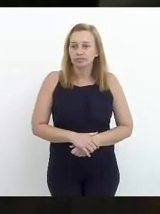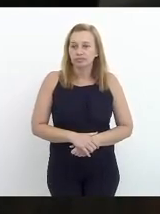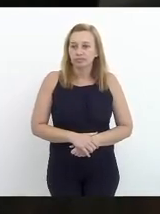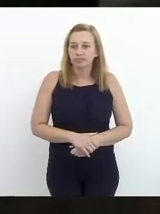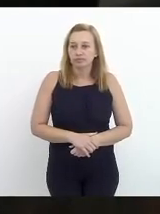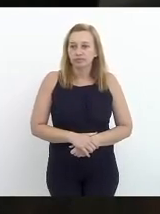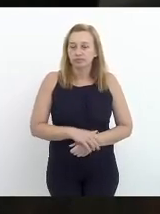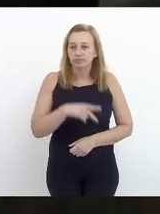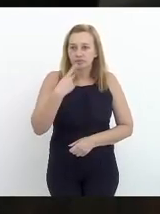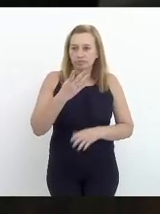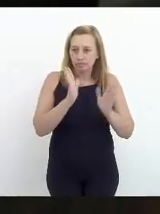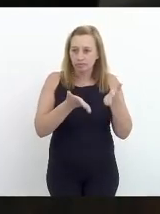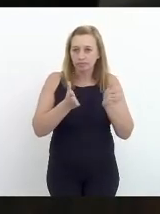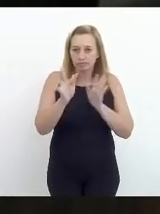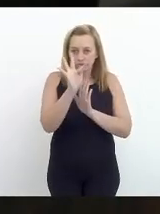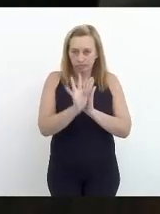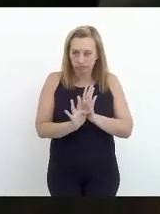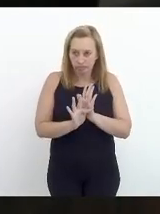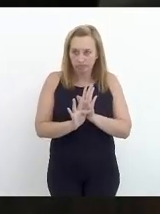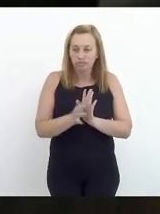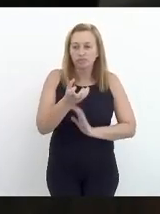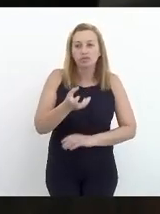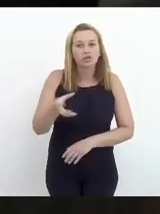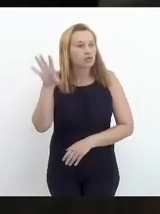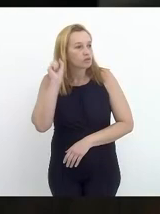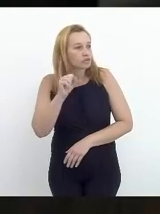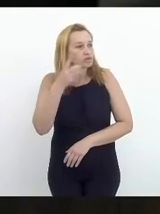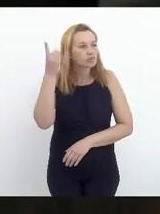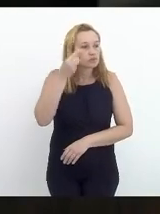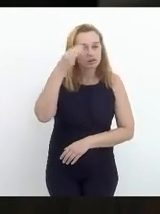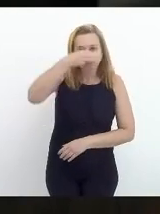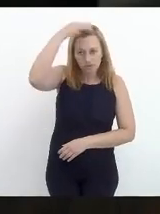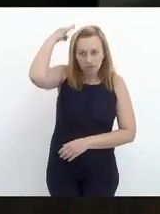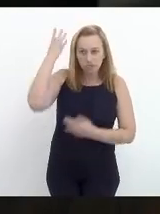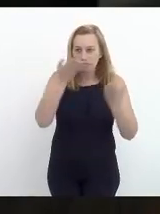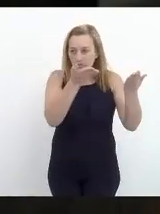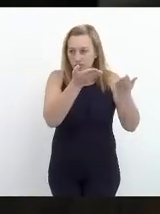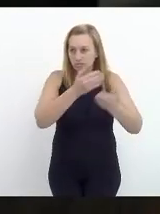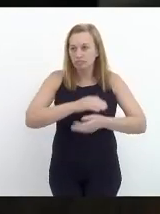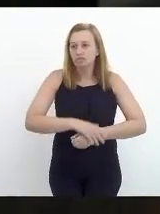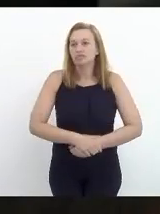foi abordado hoje o texto. Quero ouvir o deputado Márcio Pacheco, por favor.